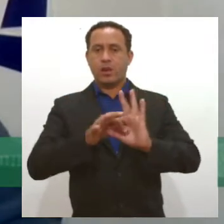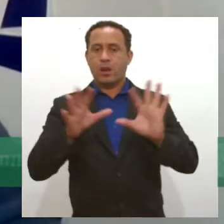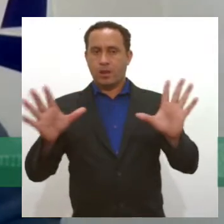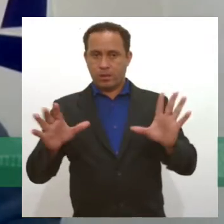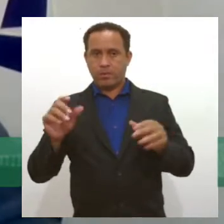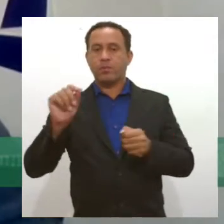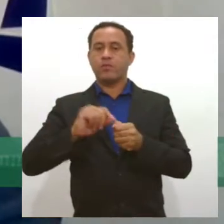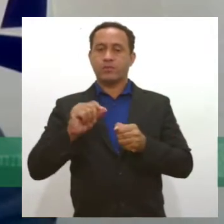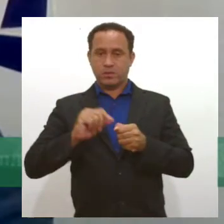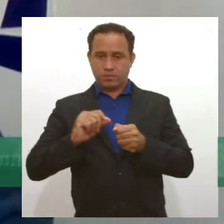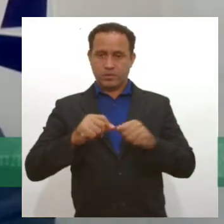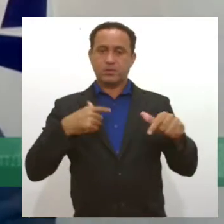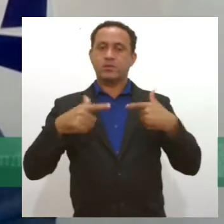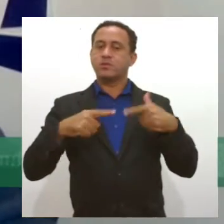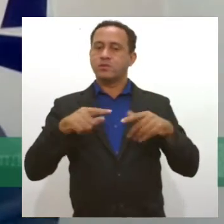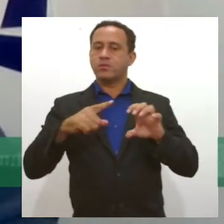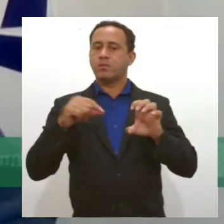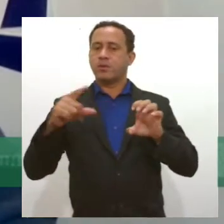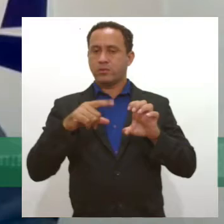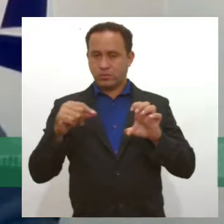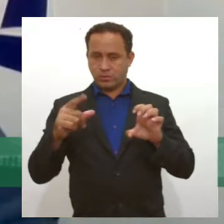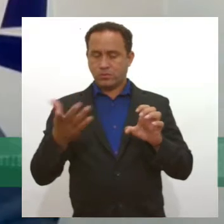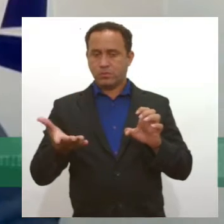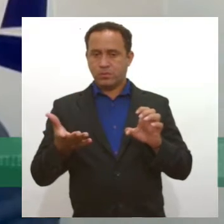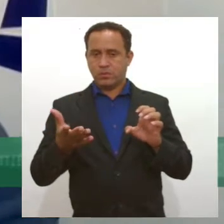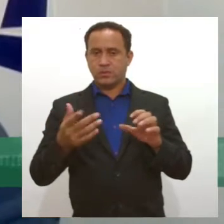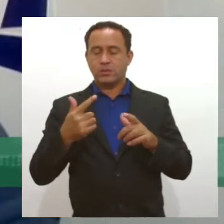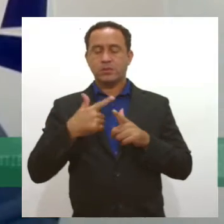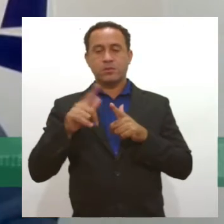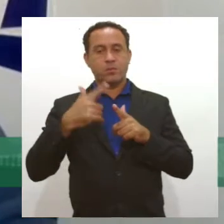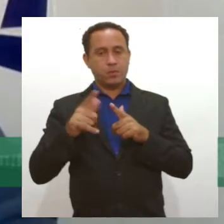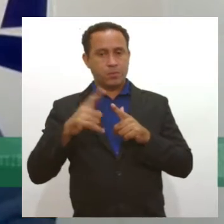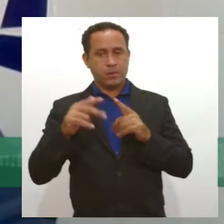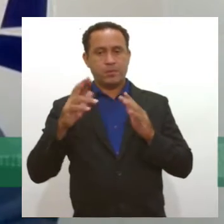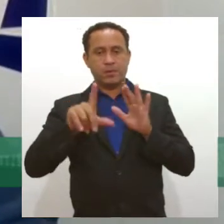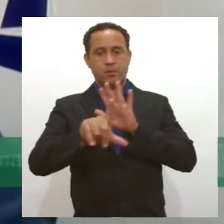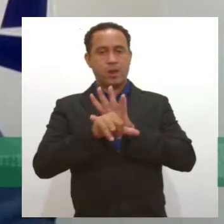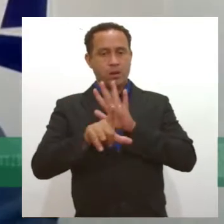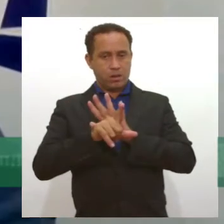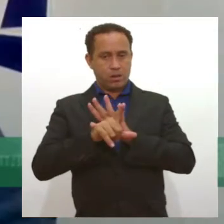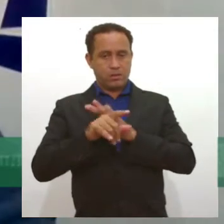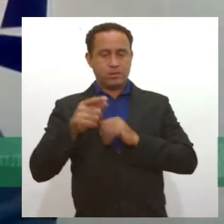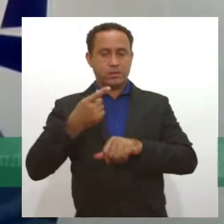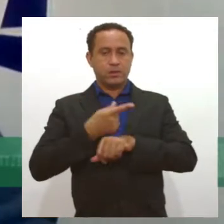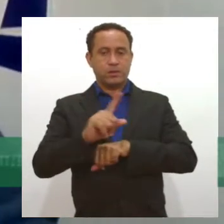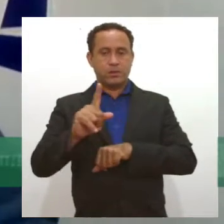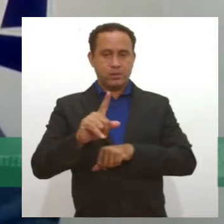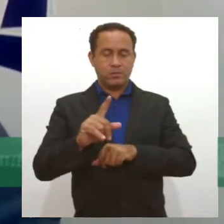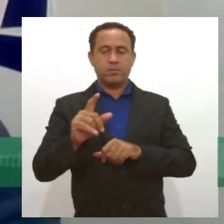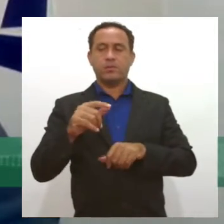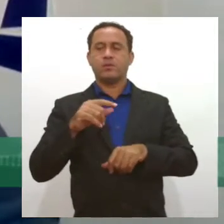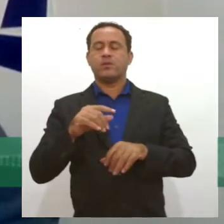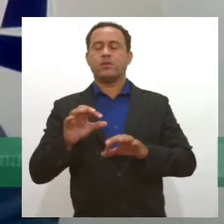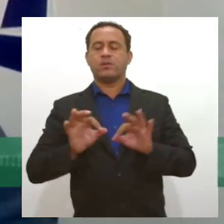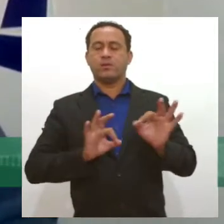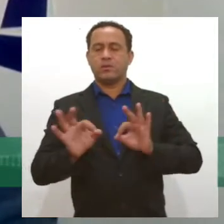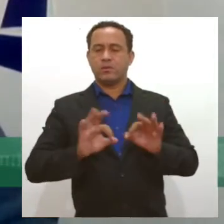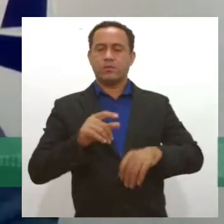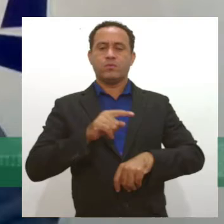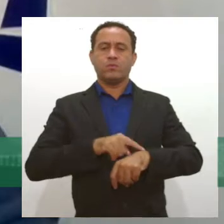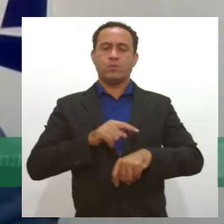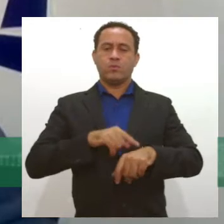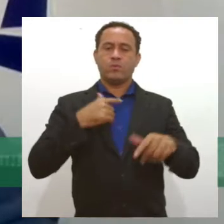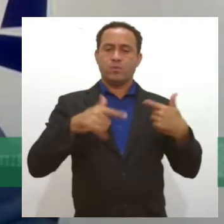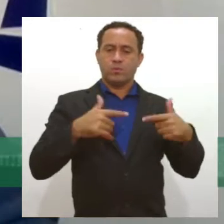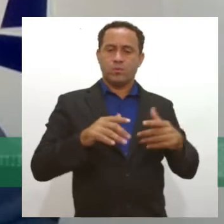você executar uma atividade, sem burocracia. Então, eliminando, por exemplo, alvará de funcionamento, eliminando,